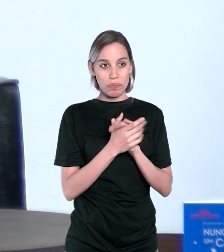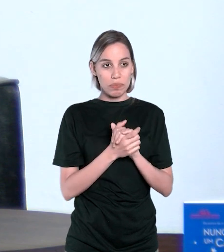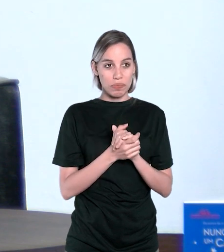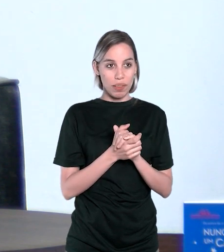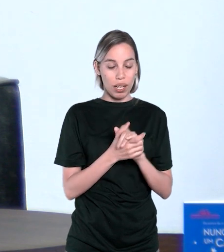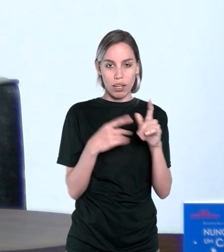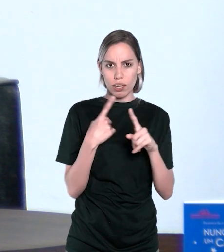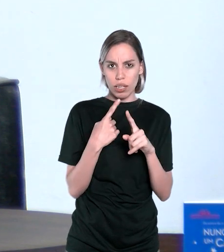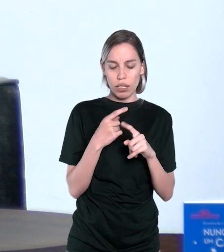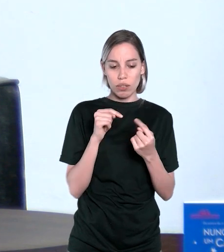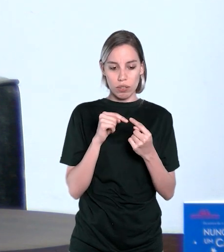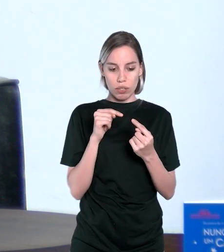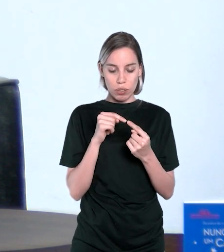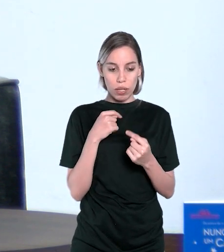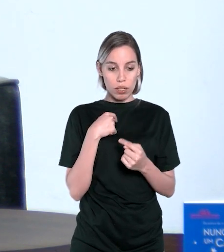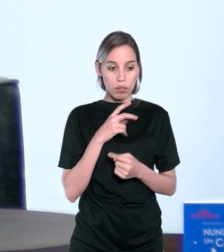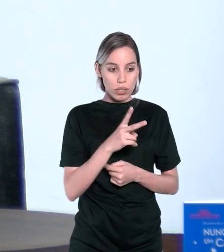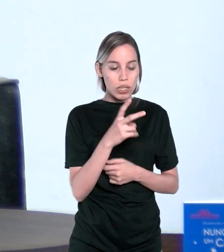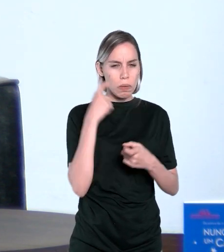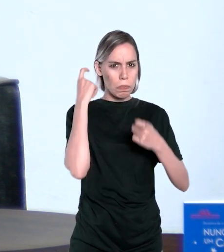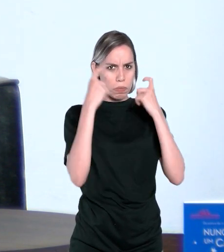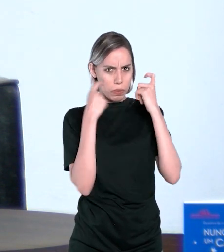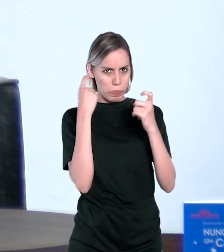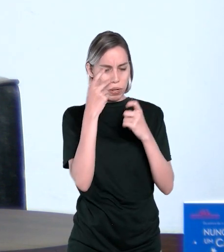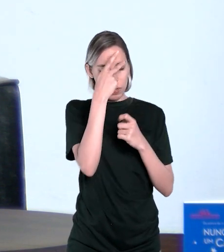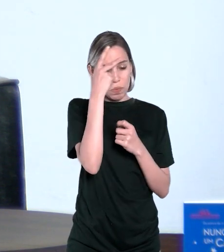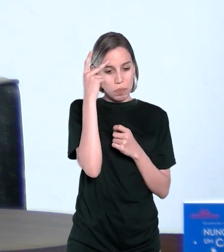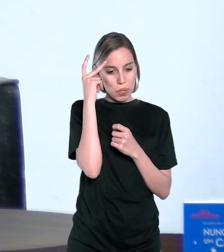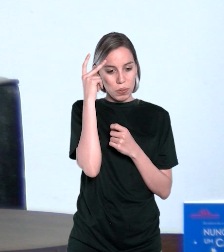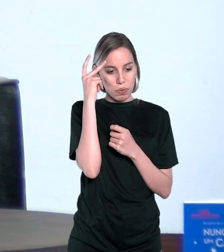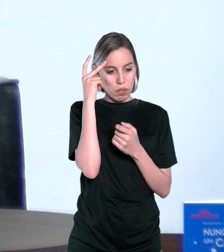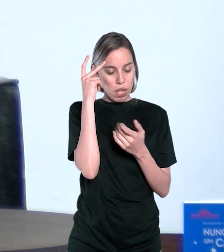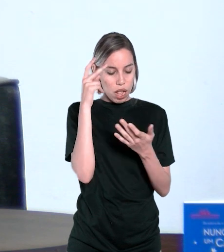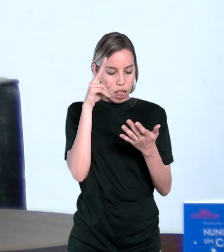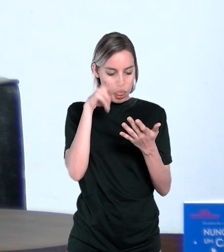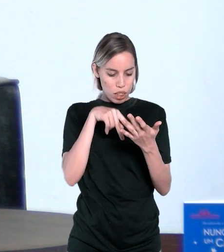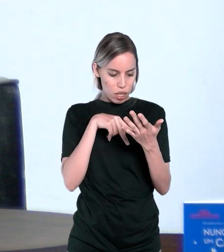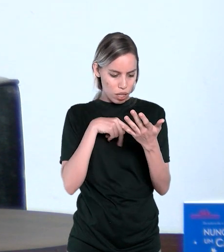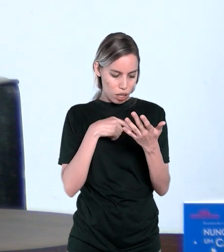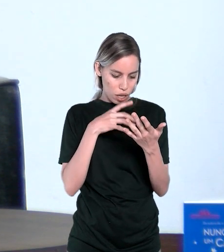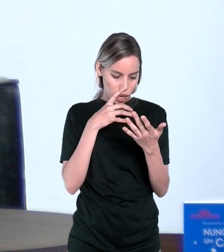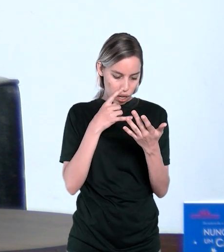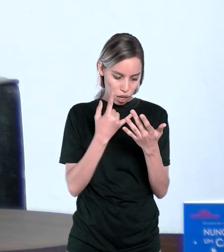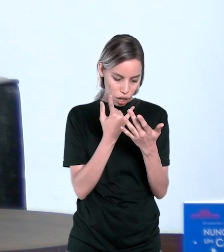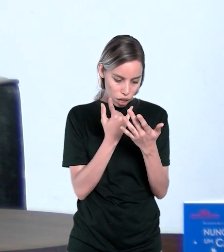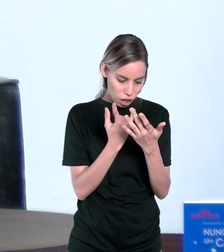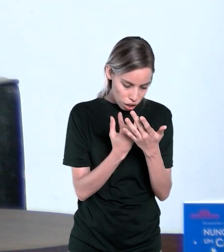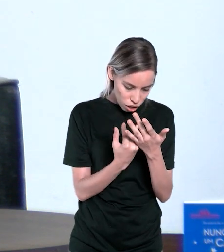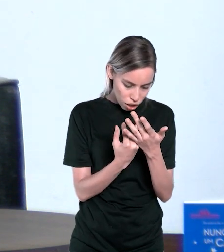muito preocupada em que o leitor, em seduzir o leitor e que o leitor me acompanhe, e eu faço isso através do